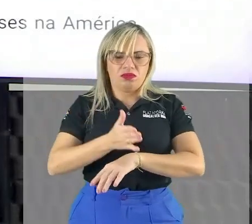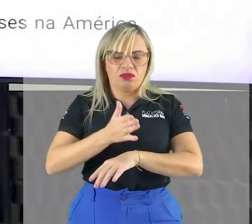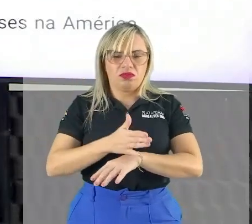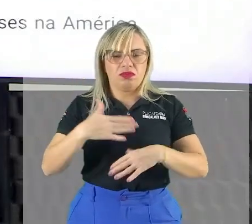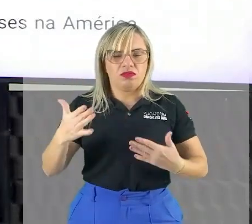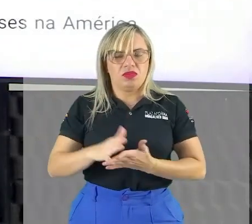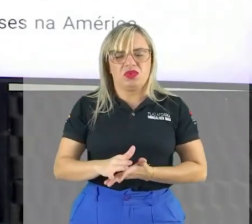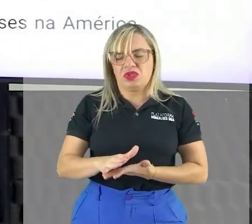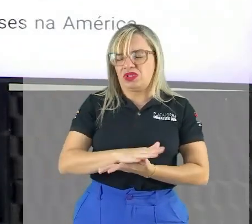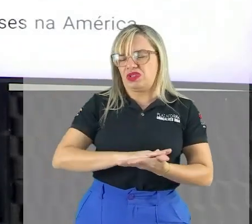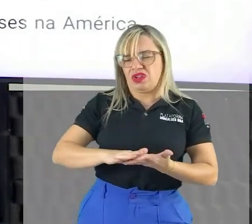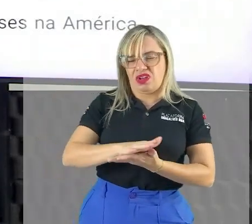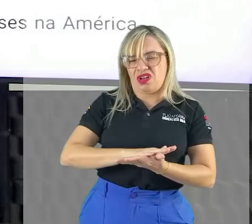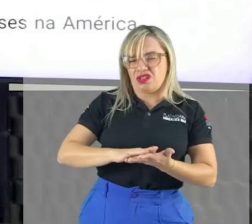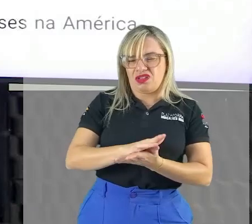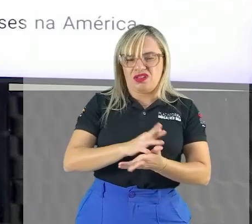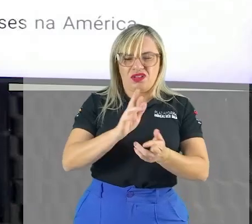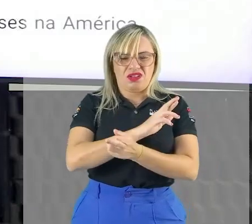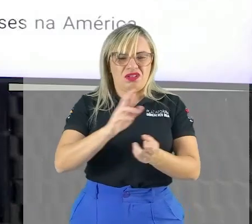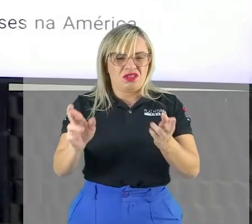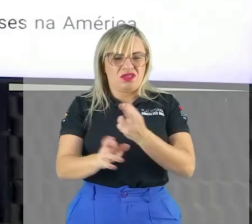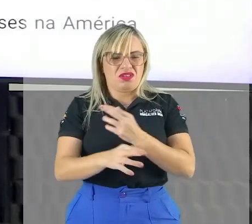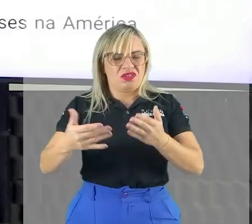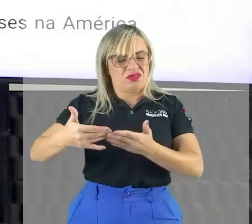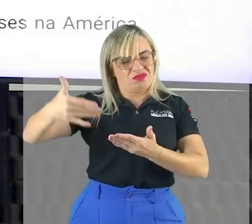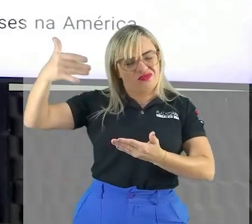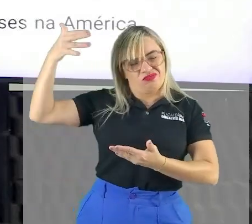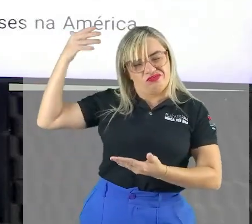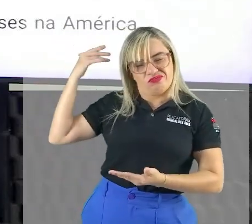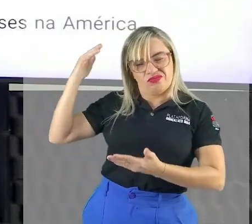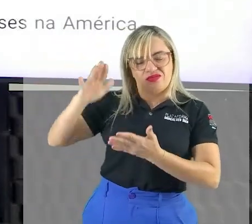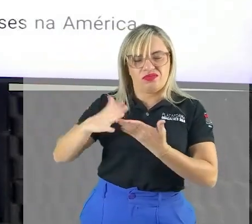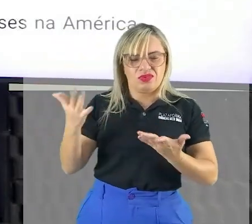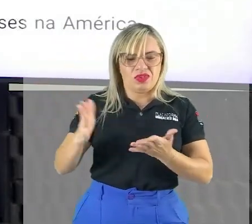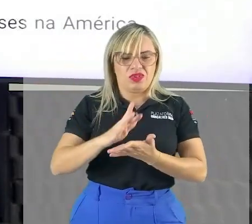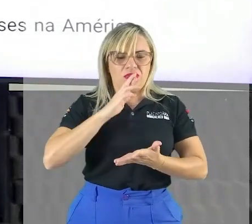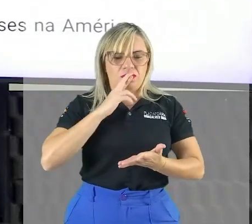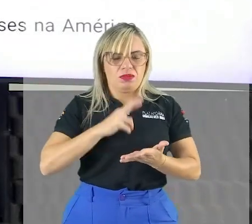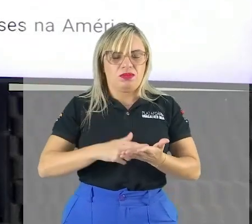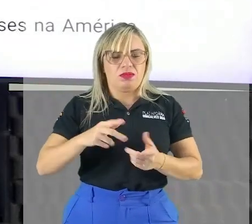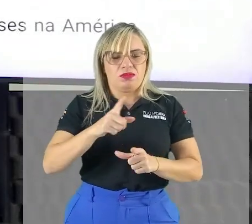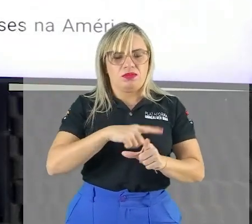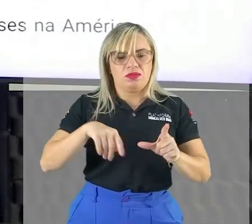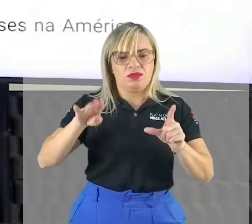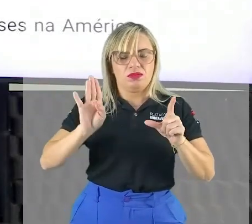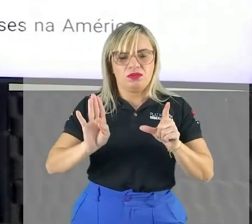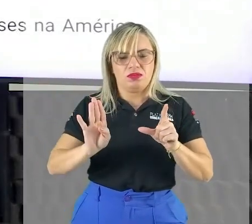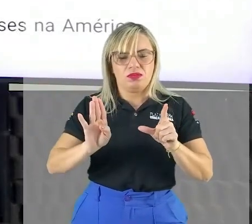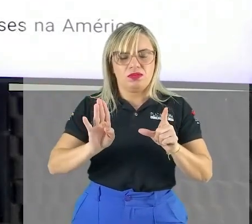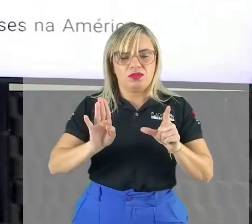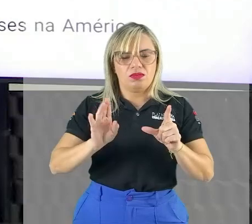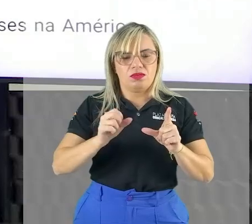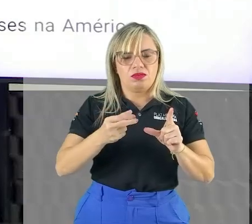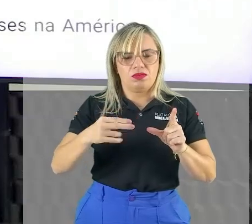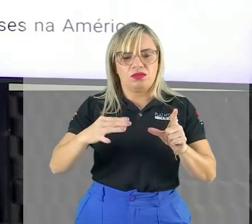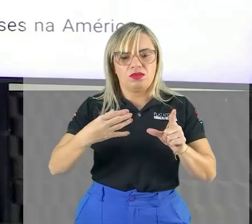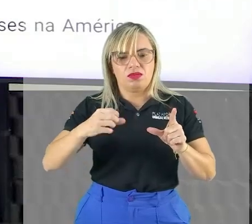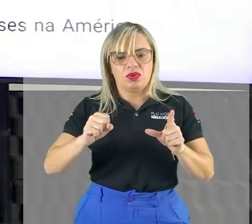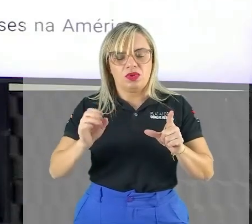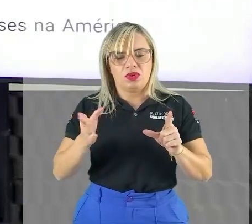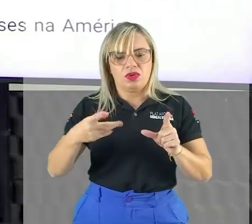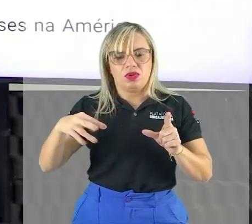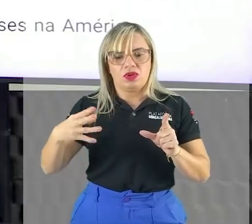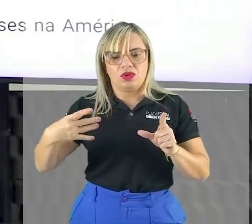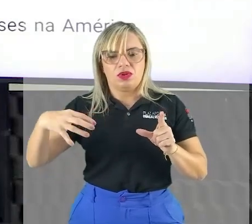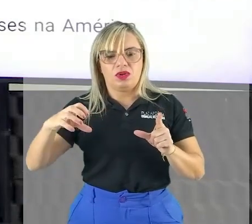Então, não tem nada a ver com a antiguidade. Então, a resposta correta aqui é a letra B, suzeranos e vassalos